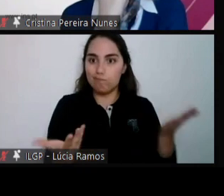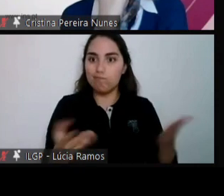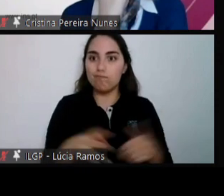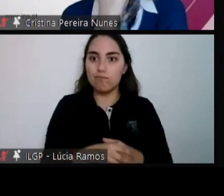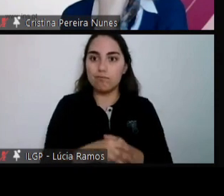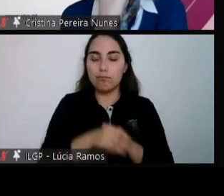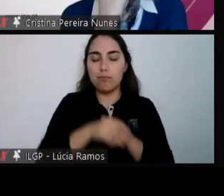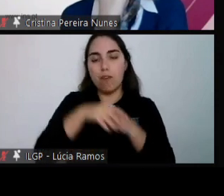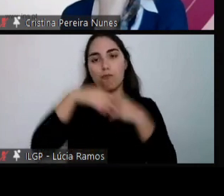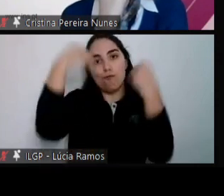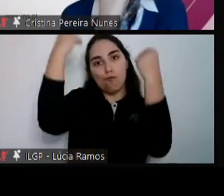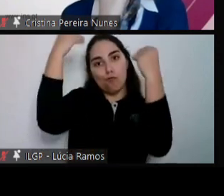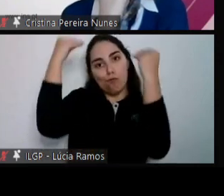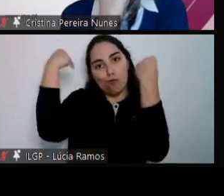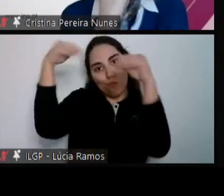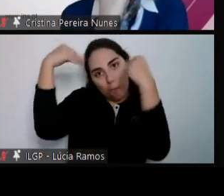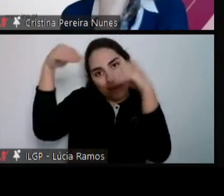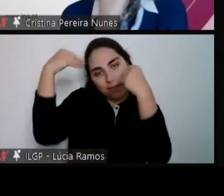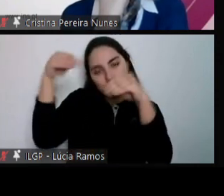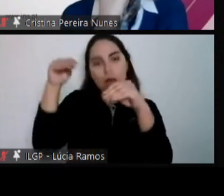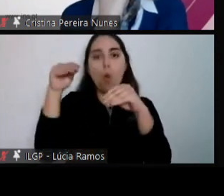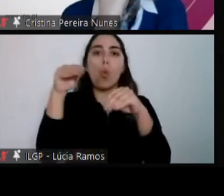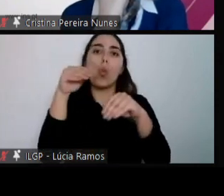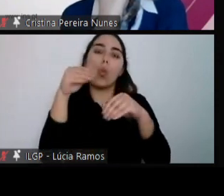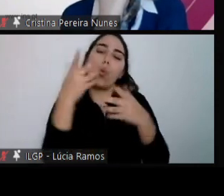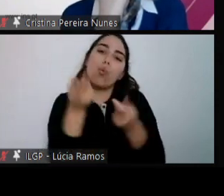formação do gestor público,